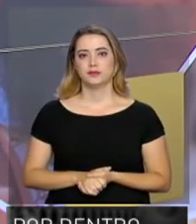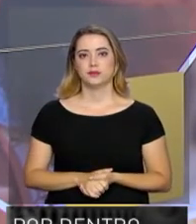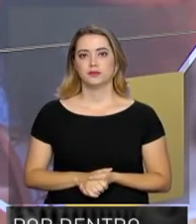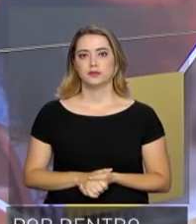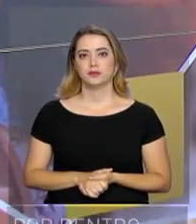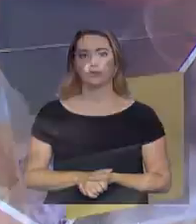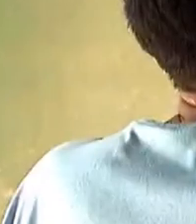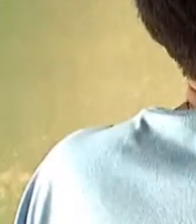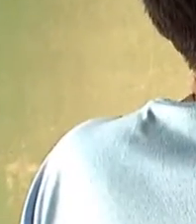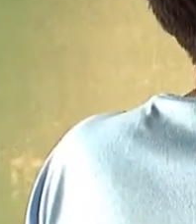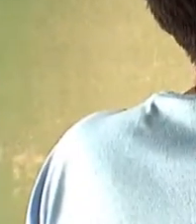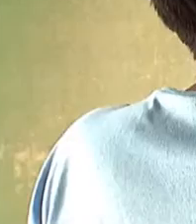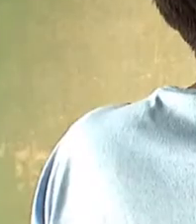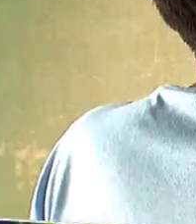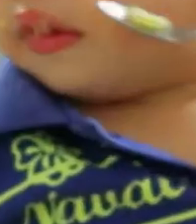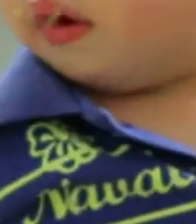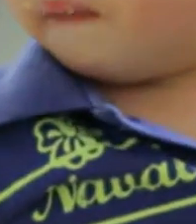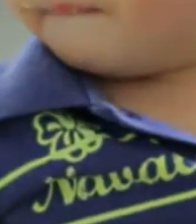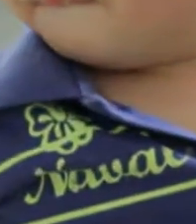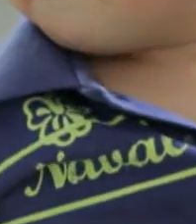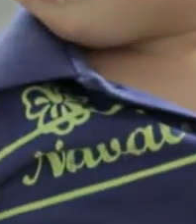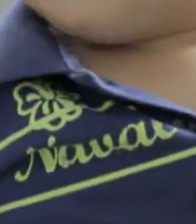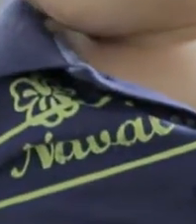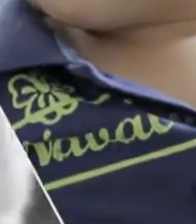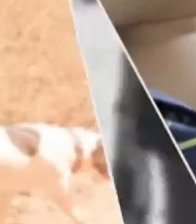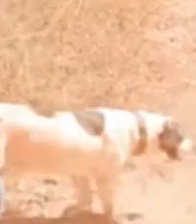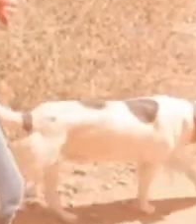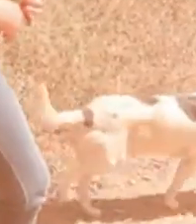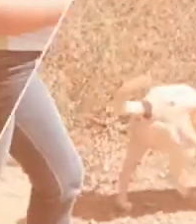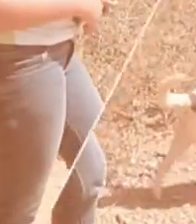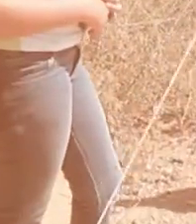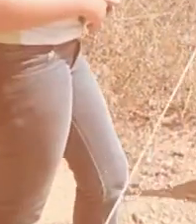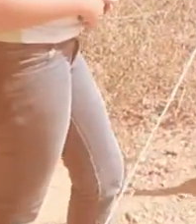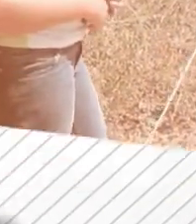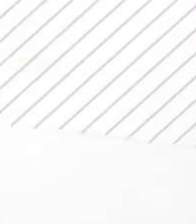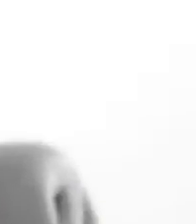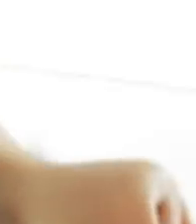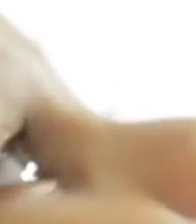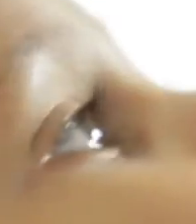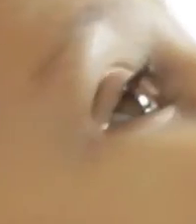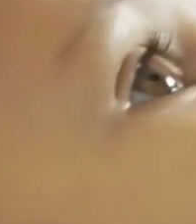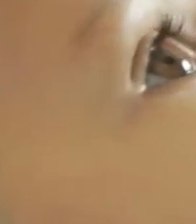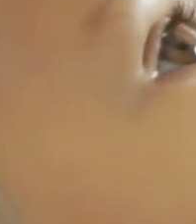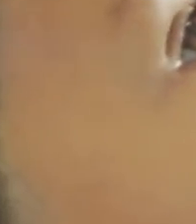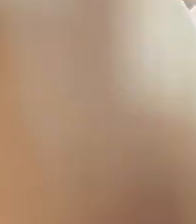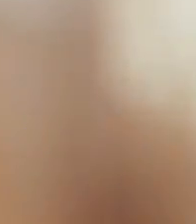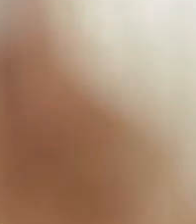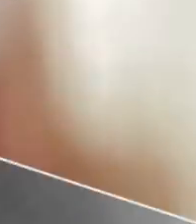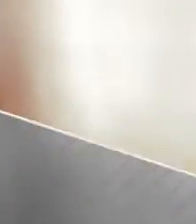Transcrição e